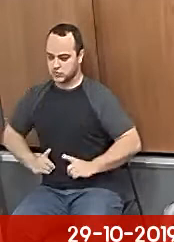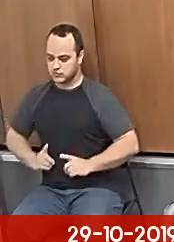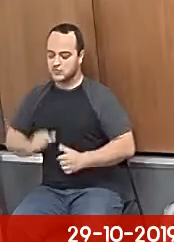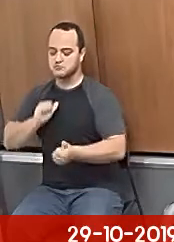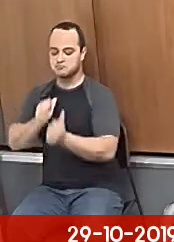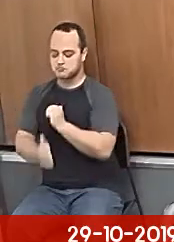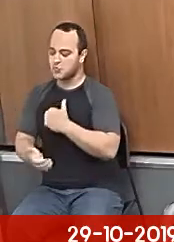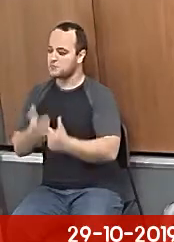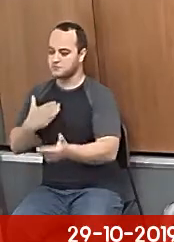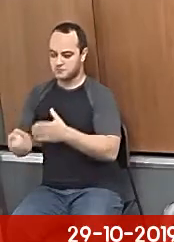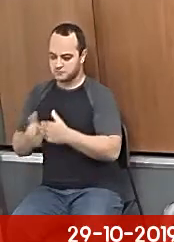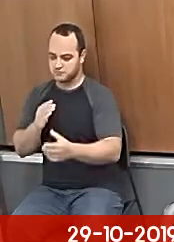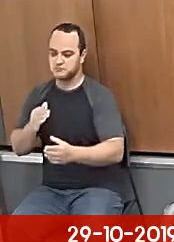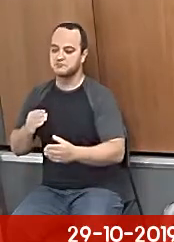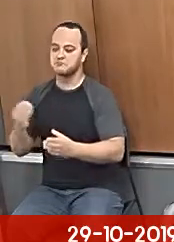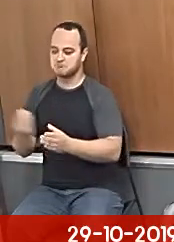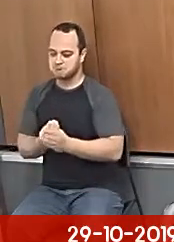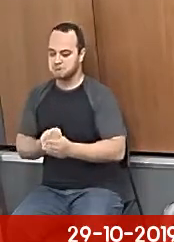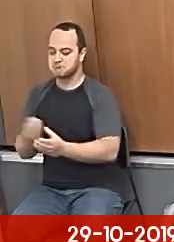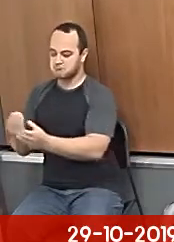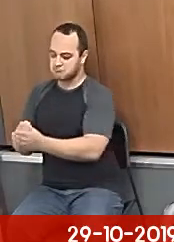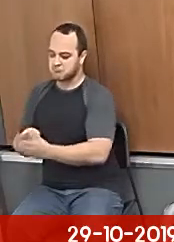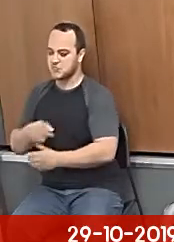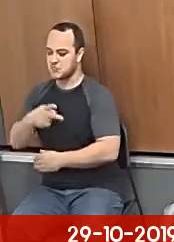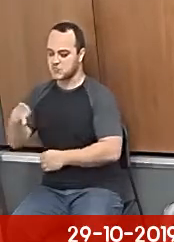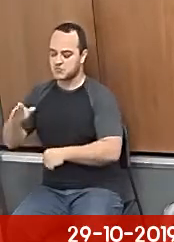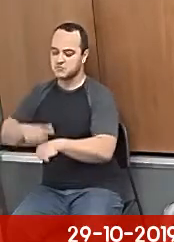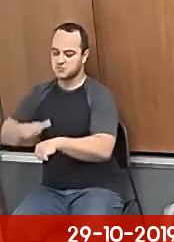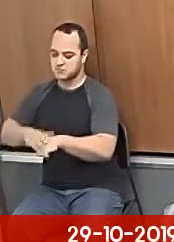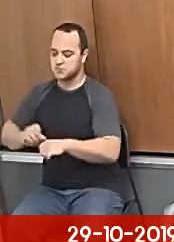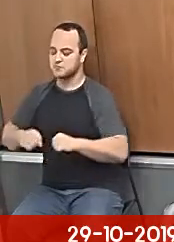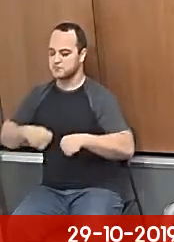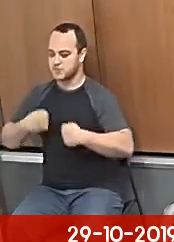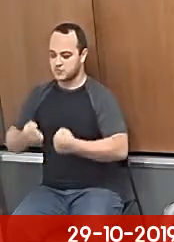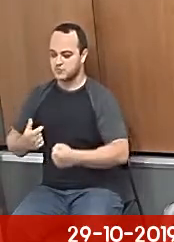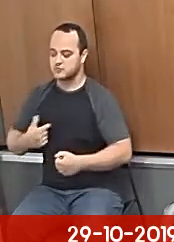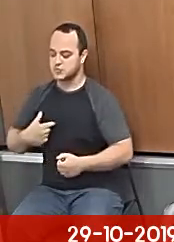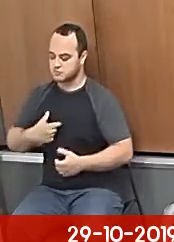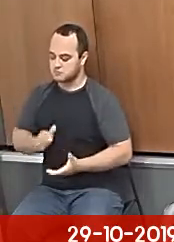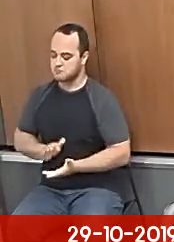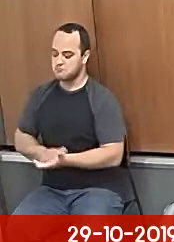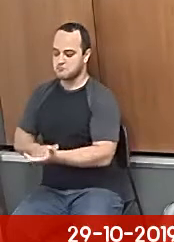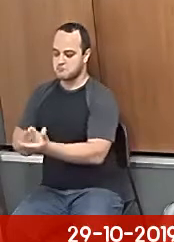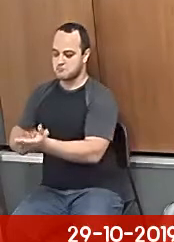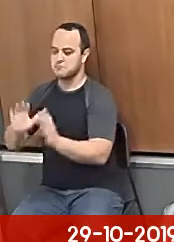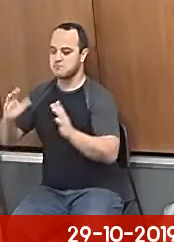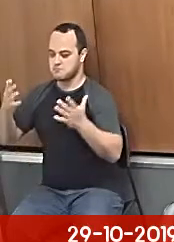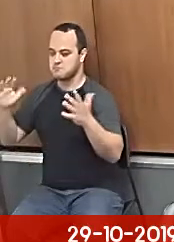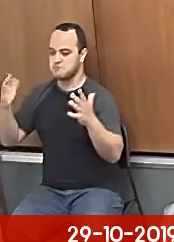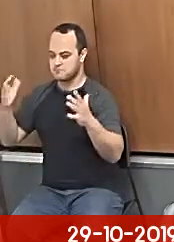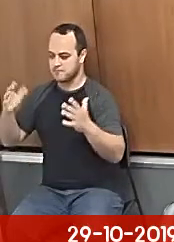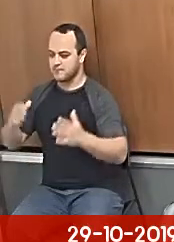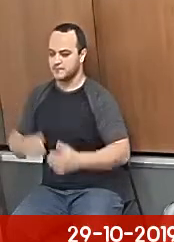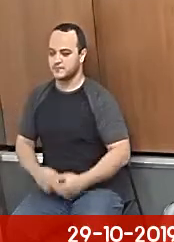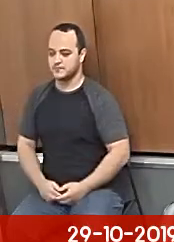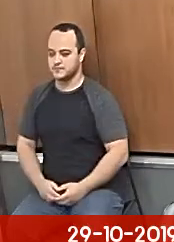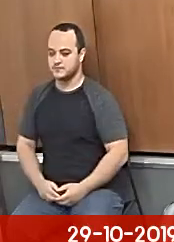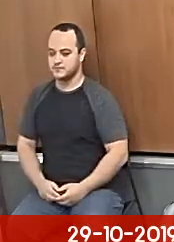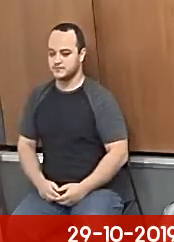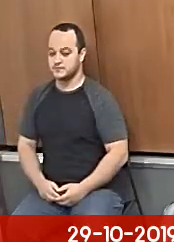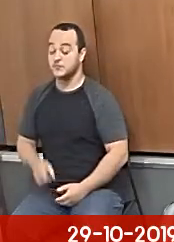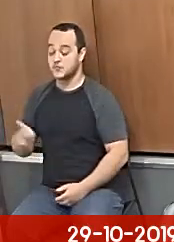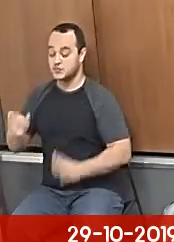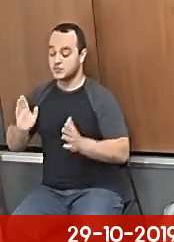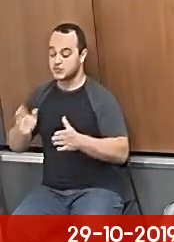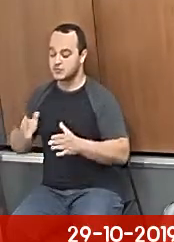esporte. Então, sim, inicialmente, parabenizar o trabalho de vocês. Nós comentamos, você comentou